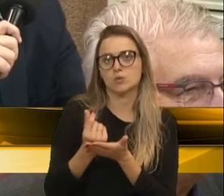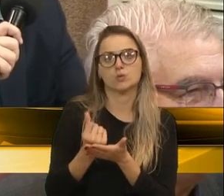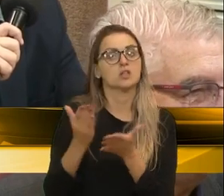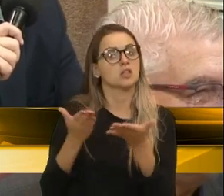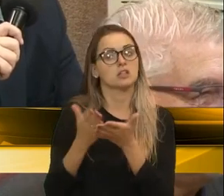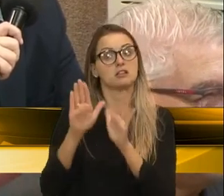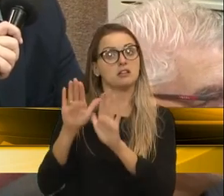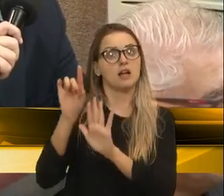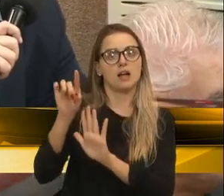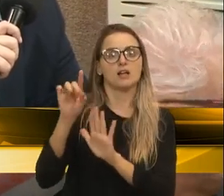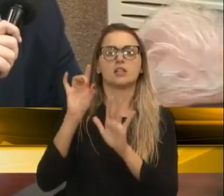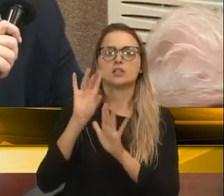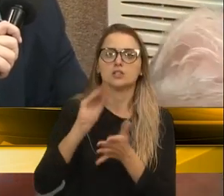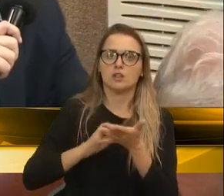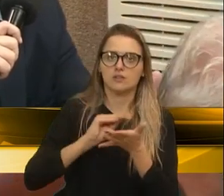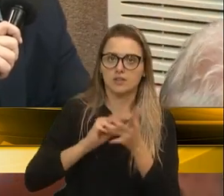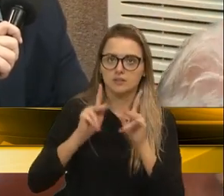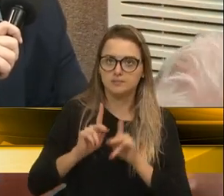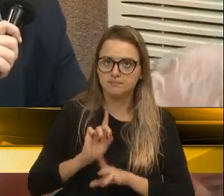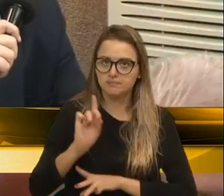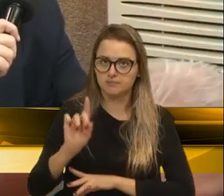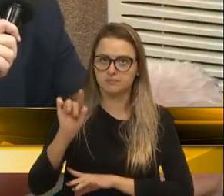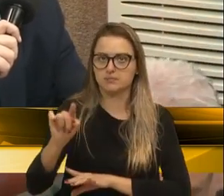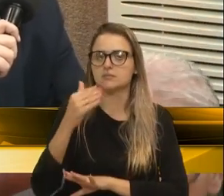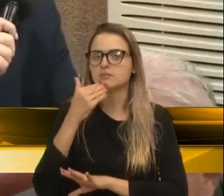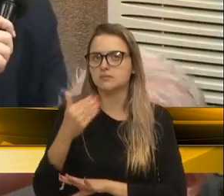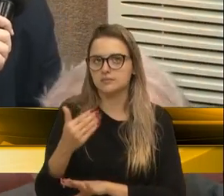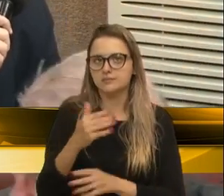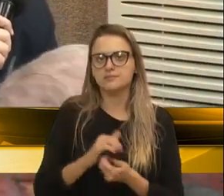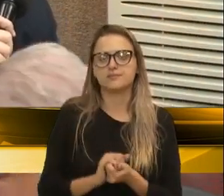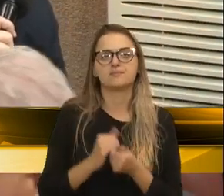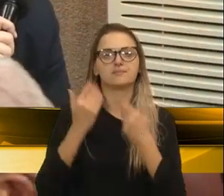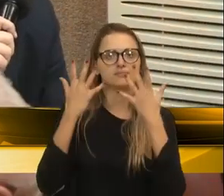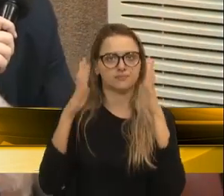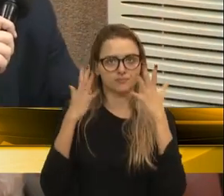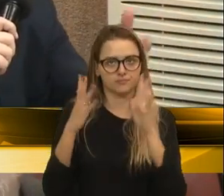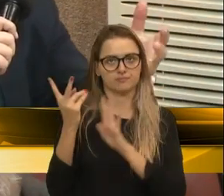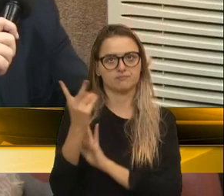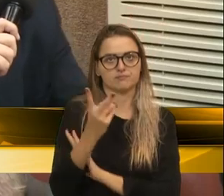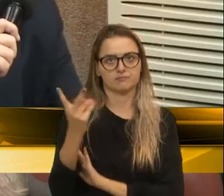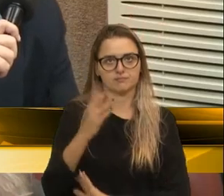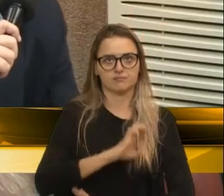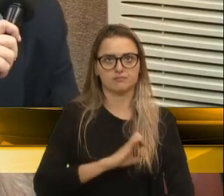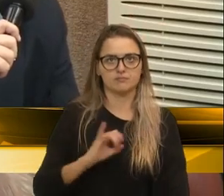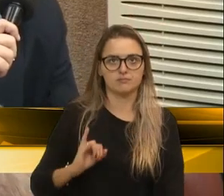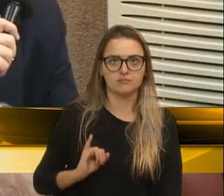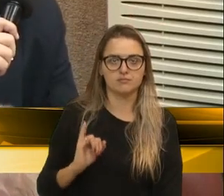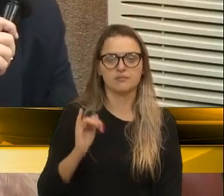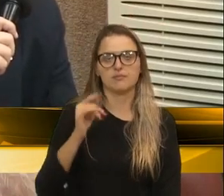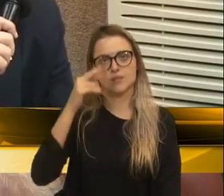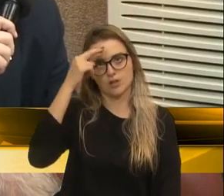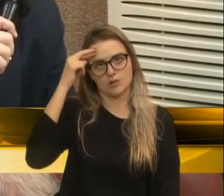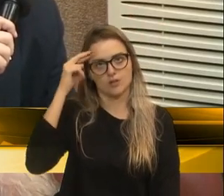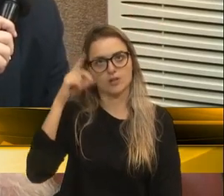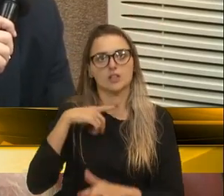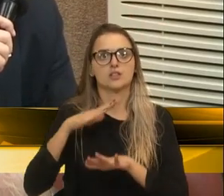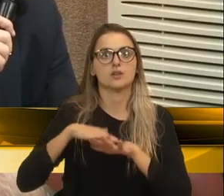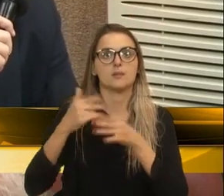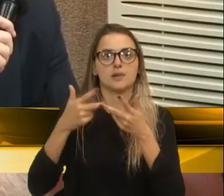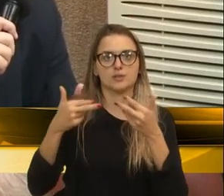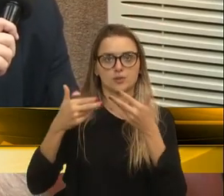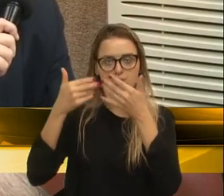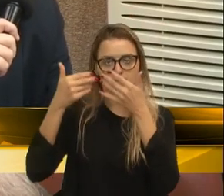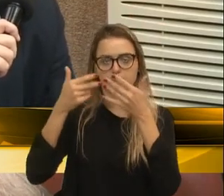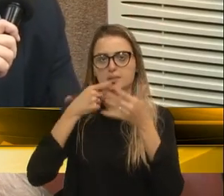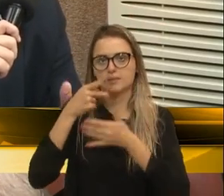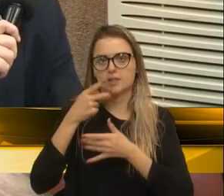só falta que as pessoas vão até lá solicitarem. Então, parabéns a vocês dois, eu não vou me estender mais, teria mais situações para falar,